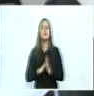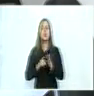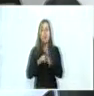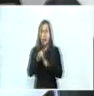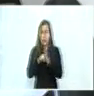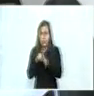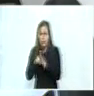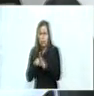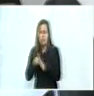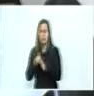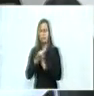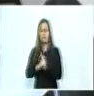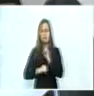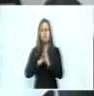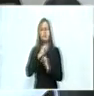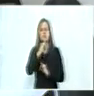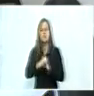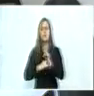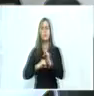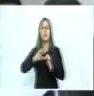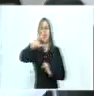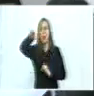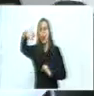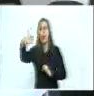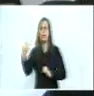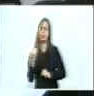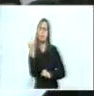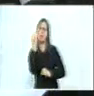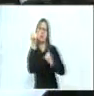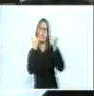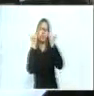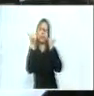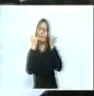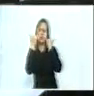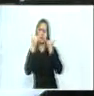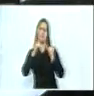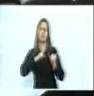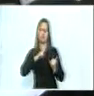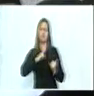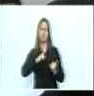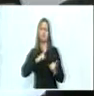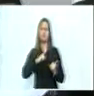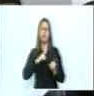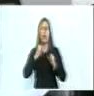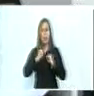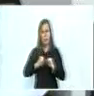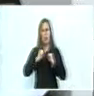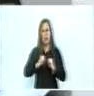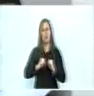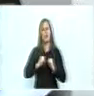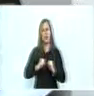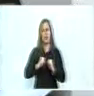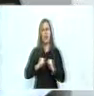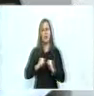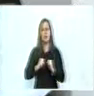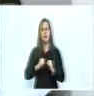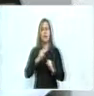por meio eletrônico, entre outras importantes informações, podendo para tanto